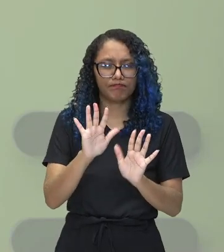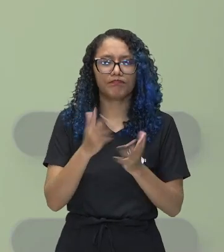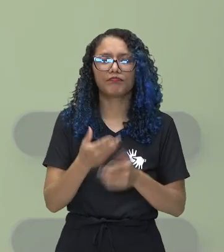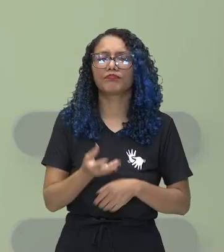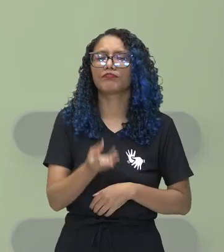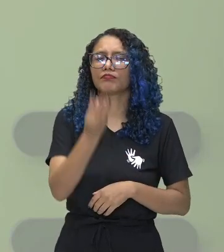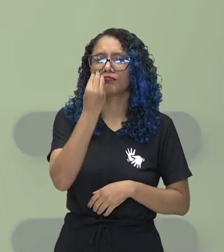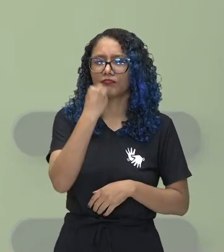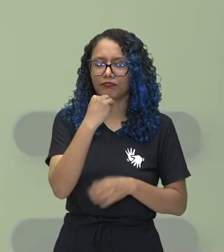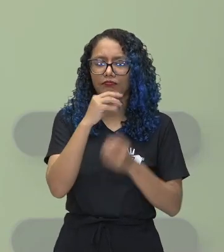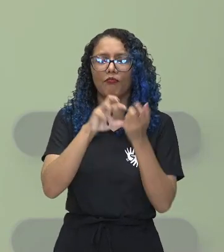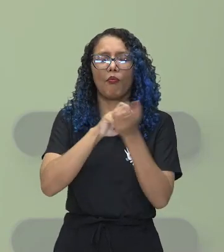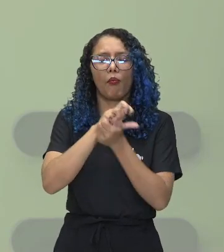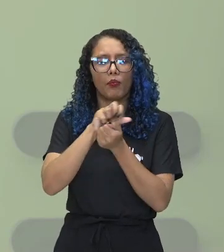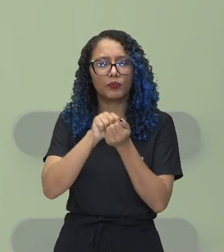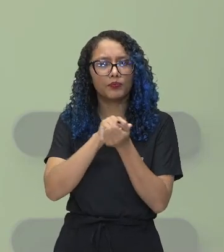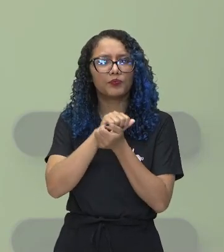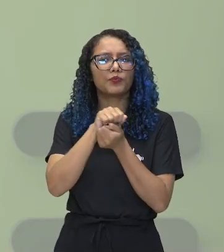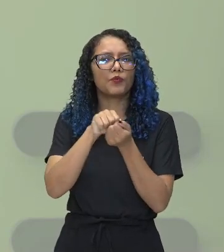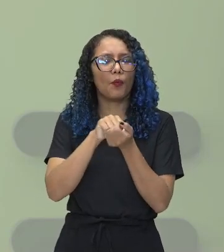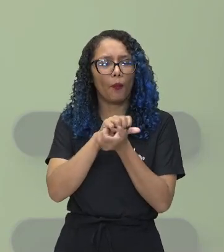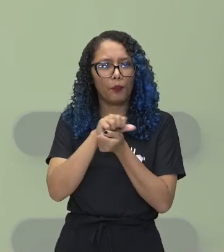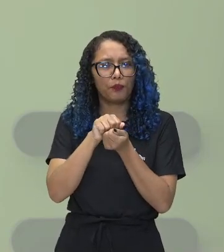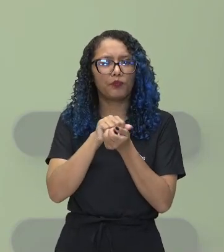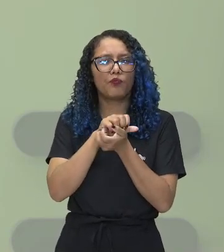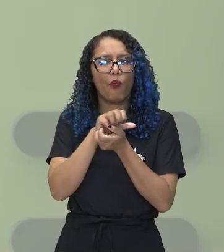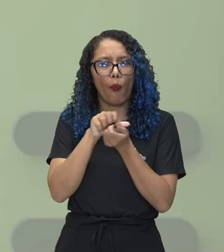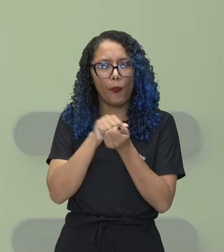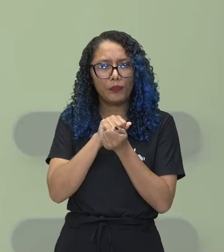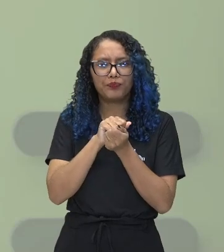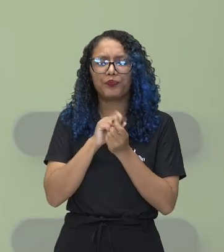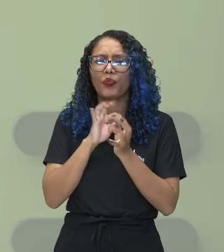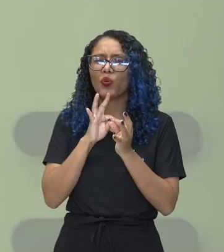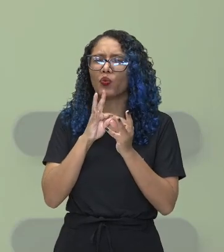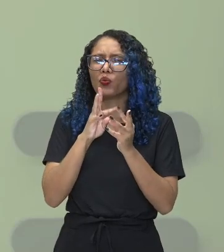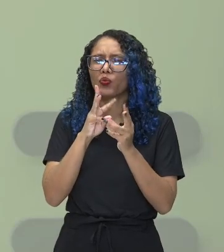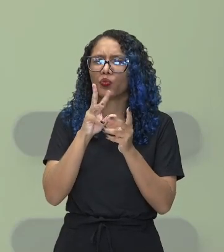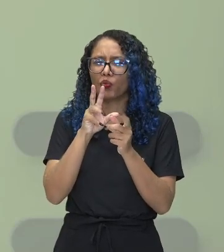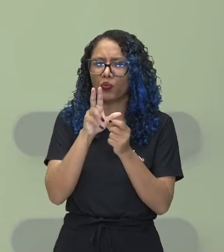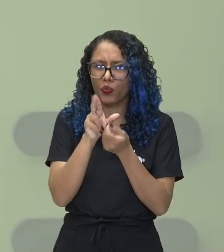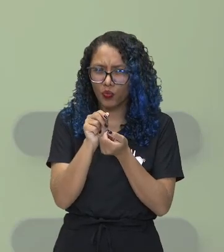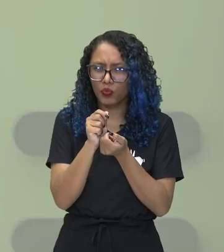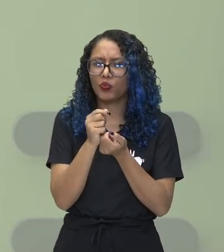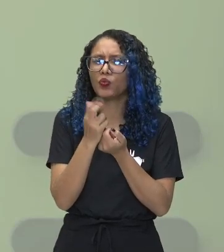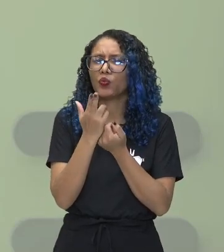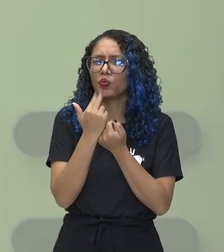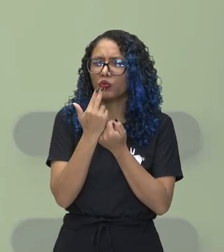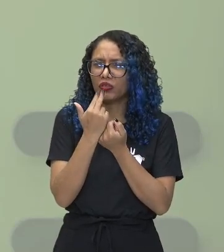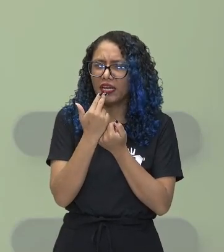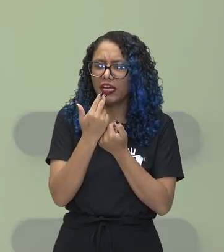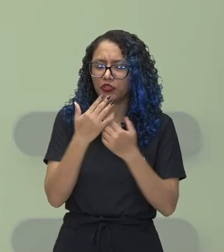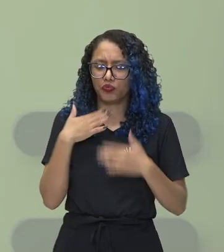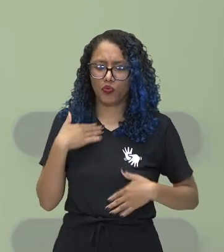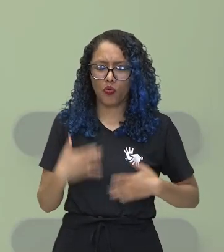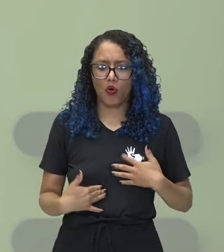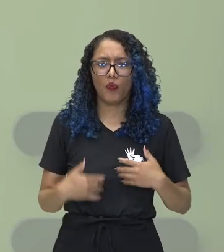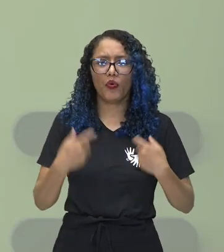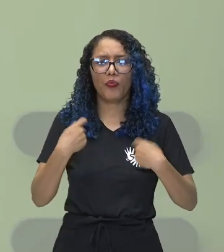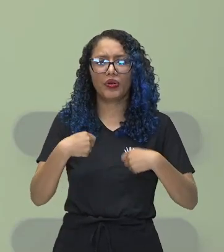ele. Entenda que tudo que vai ser nutrido pela alimentação do nosso corpo é a